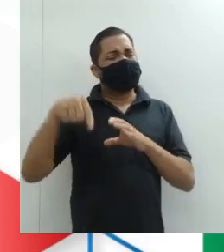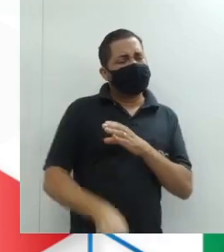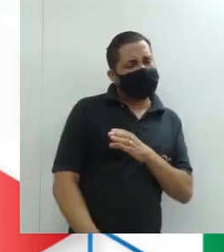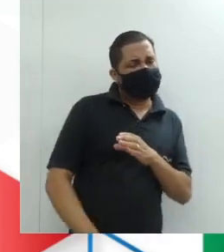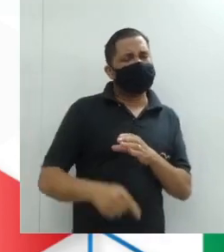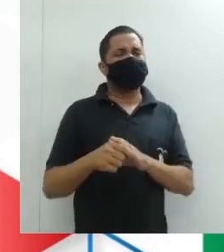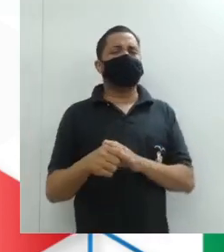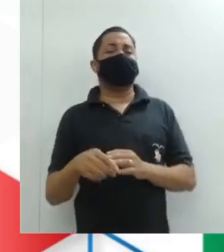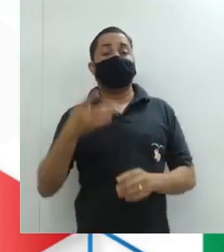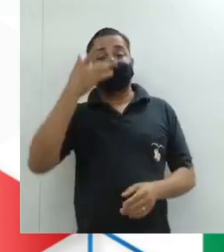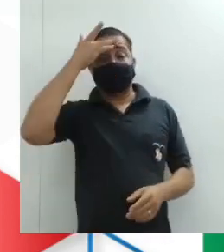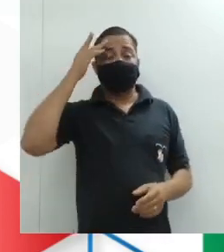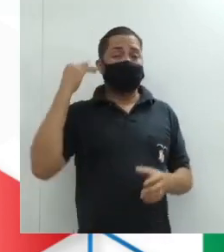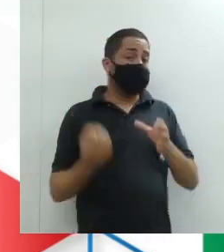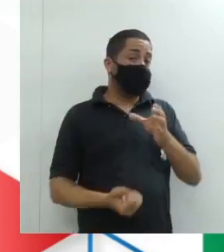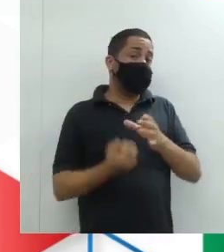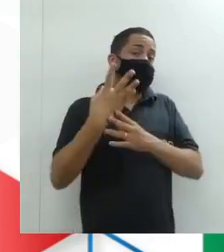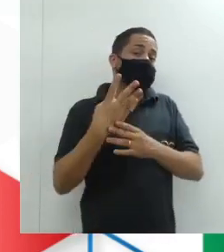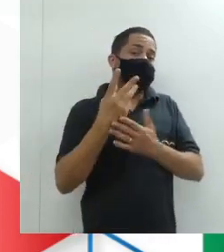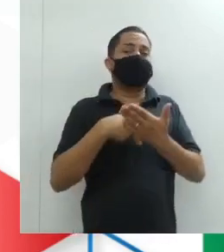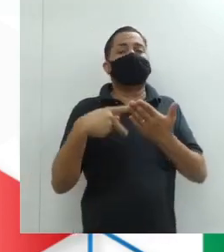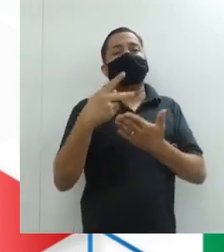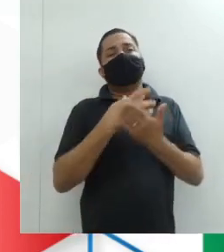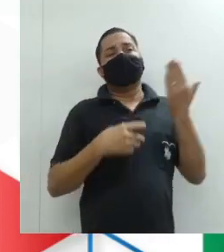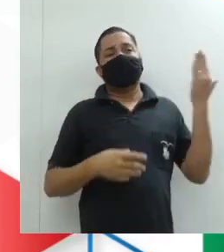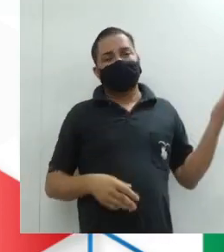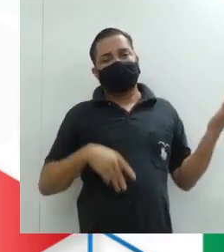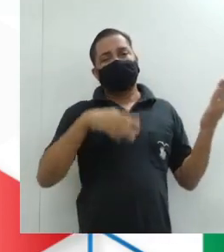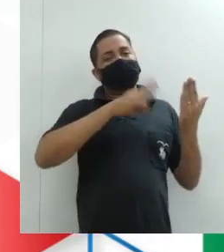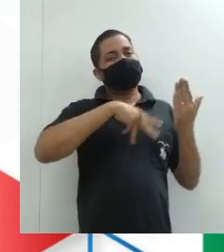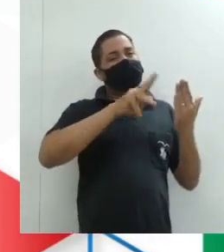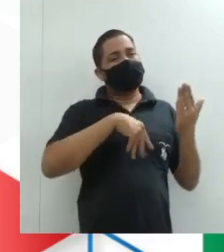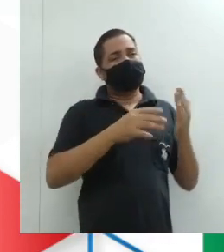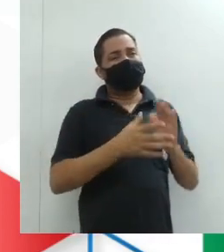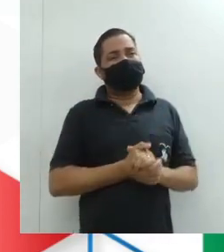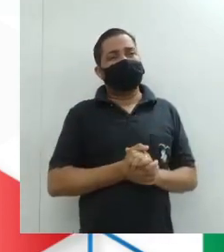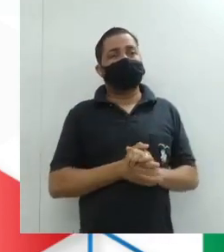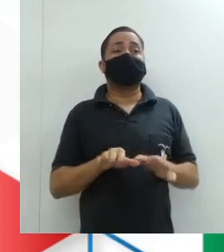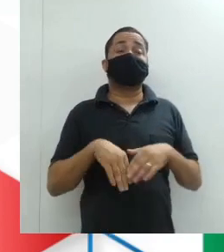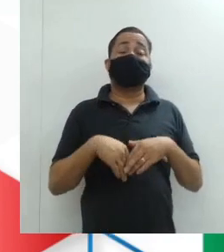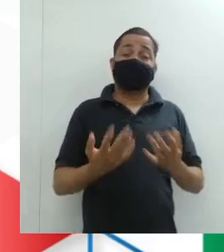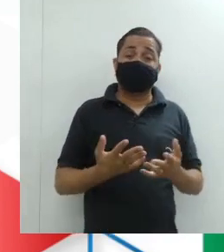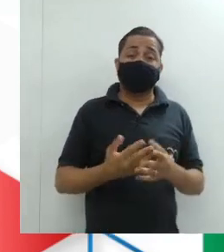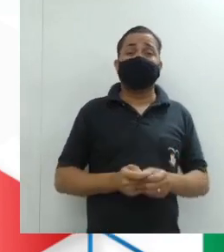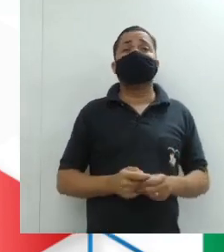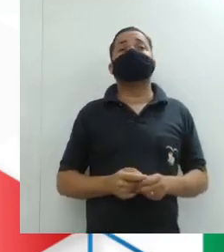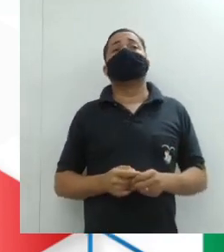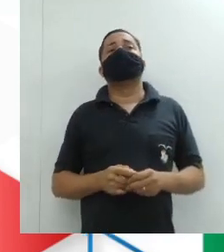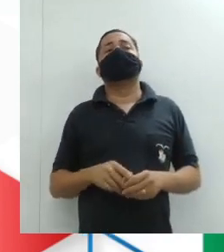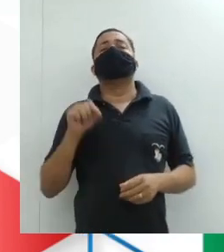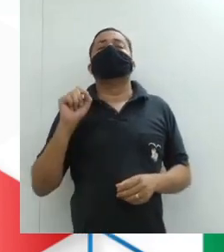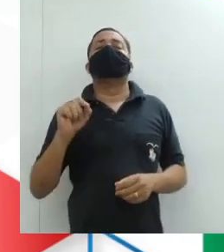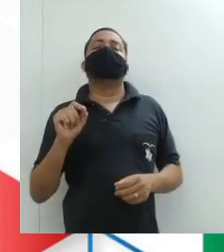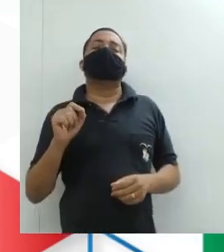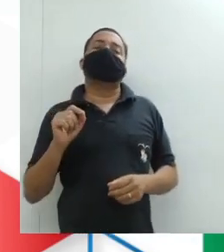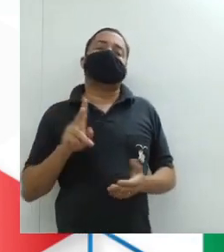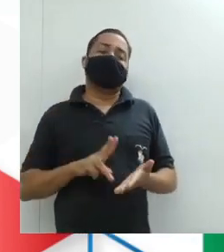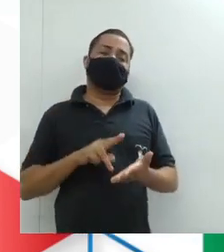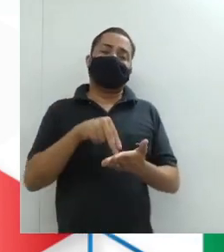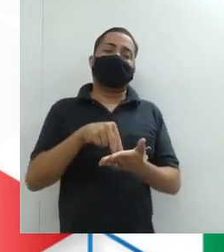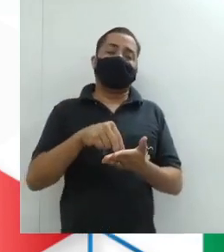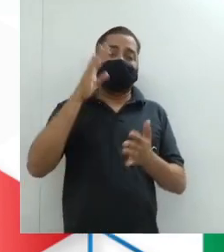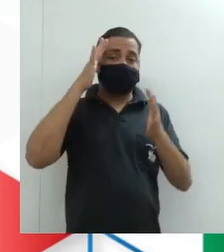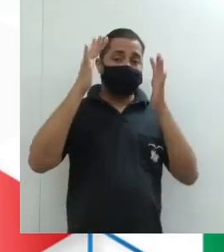intencionalidade do autor desta pintura. E vamos adiante. Então, por fim, o que é uma atitude